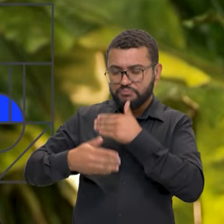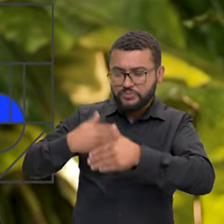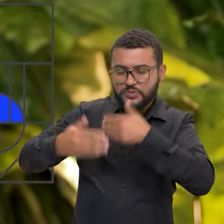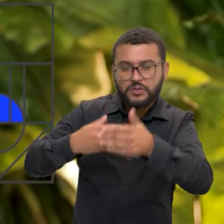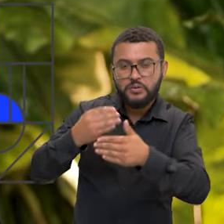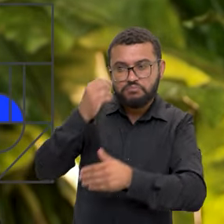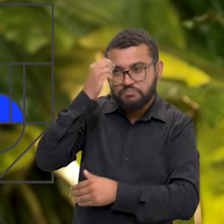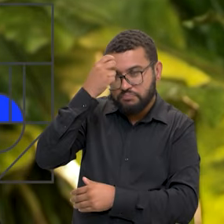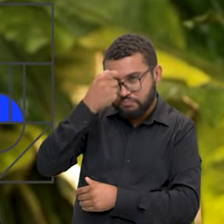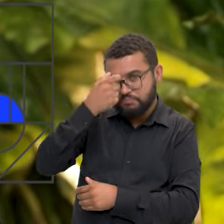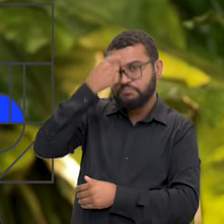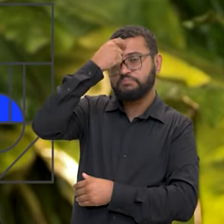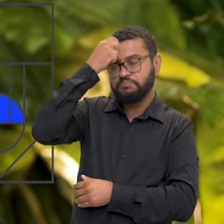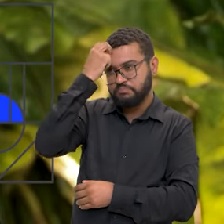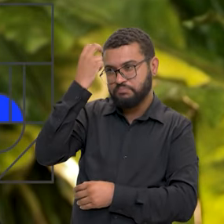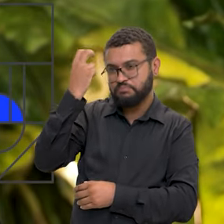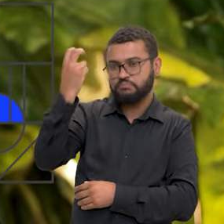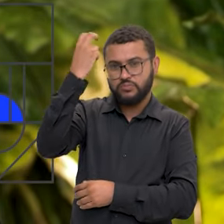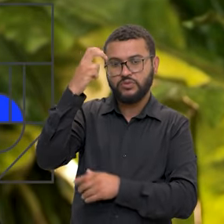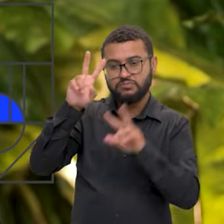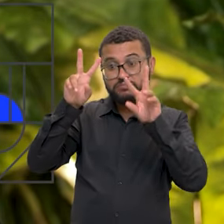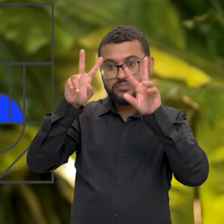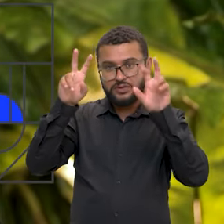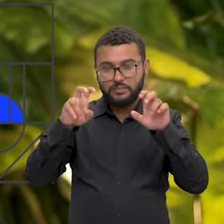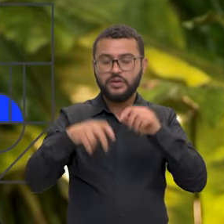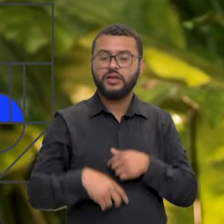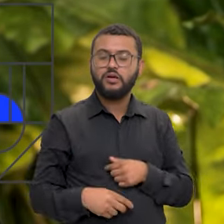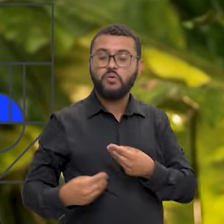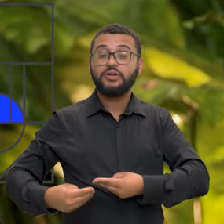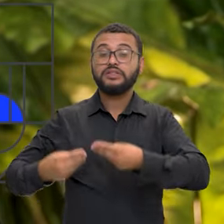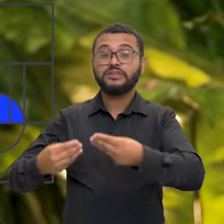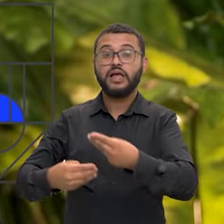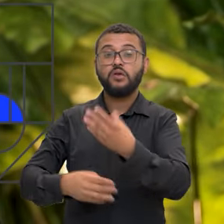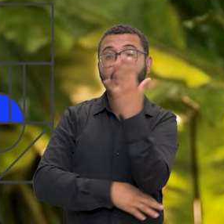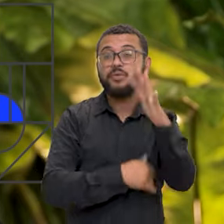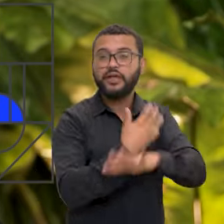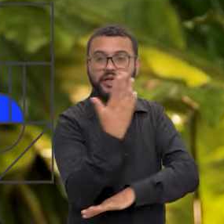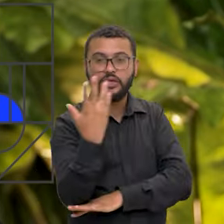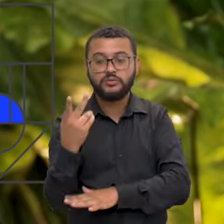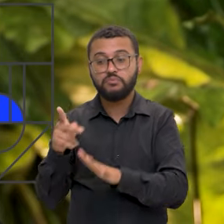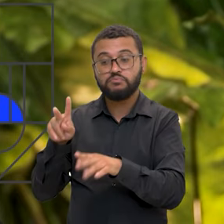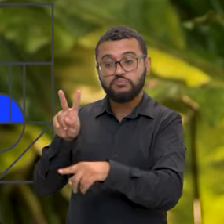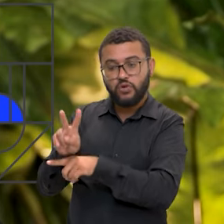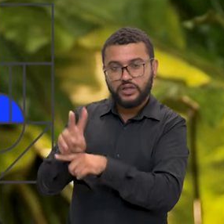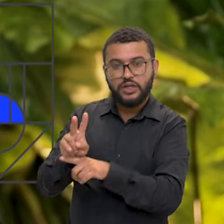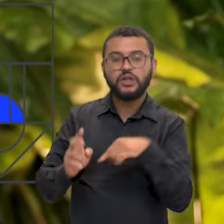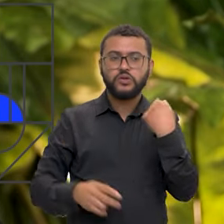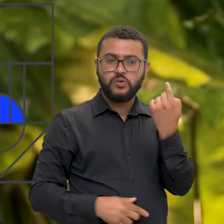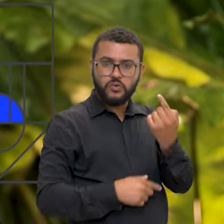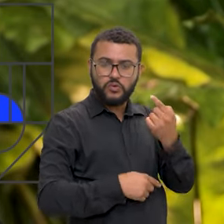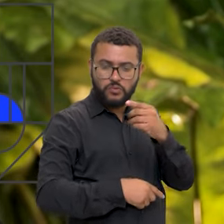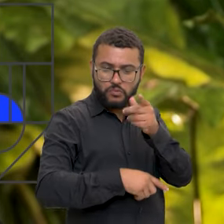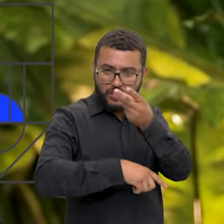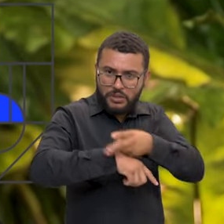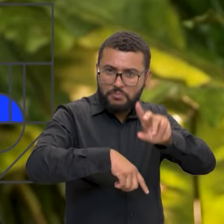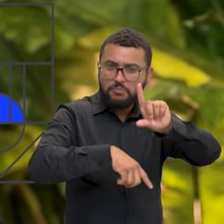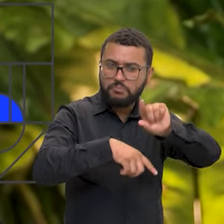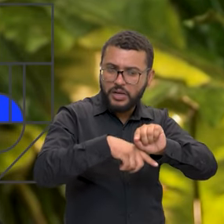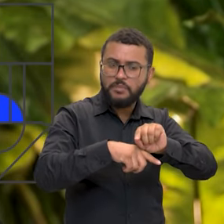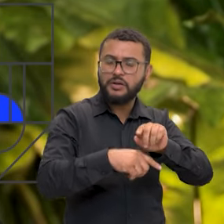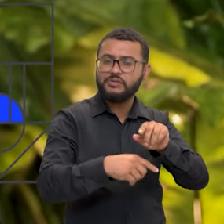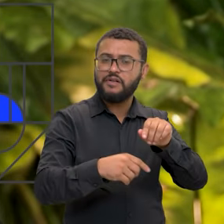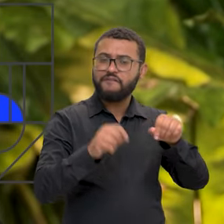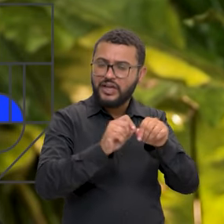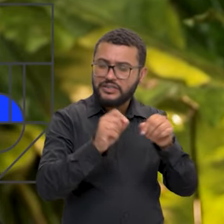ações. Notadamente o chamado comando e controle, que são as ações de fiscalização. Só para você ter uma ideia, a gente perdeu